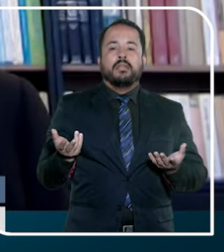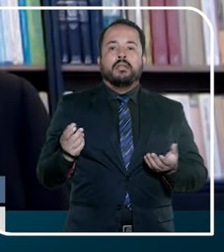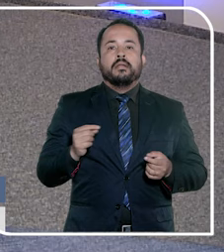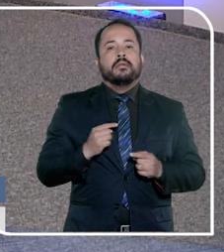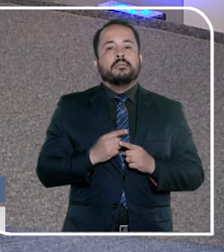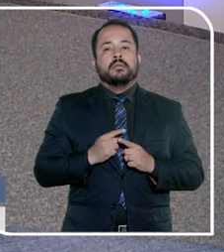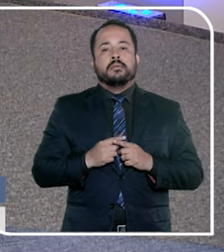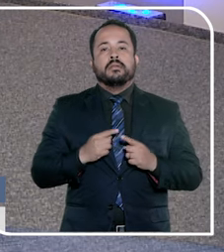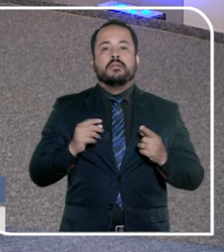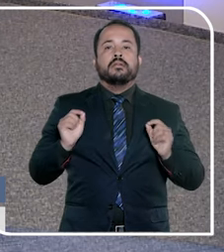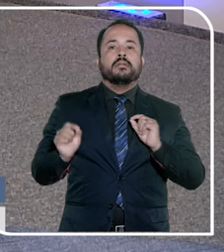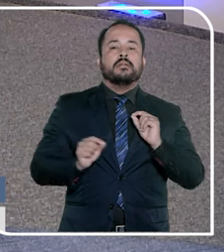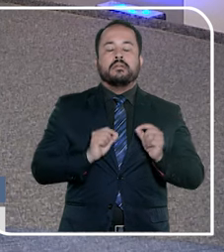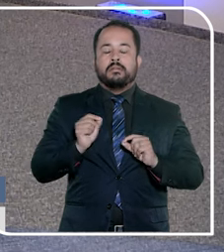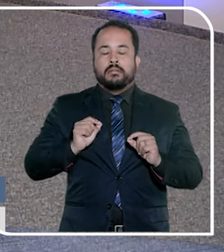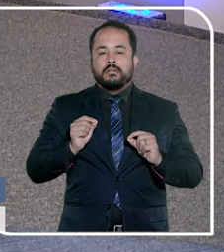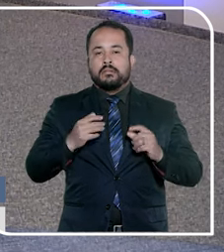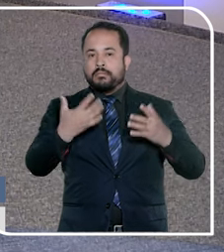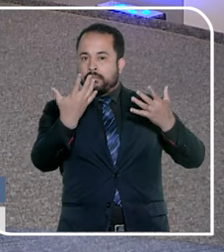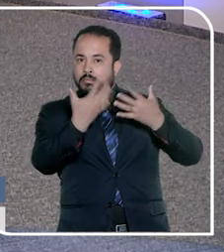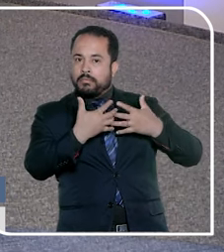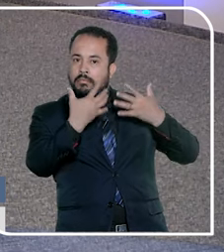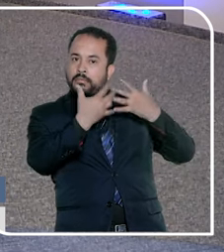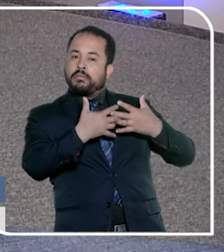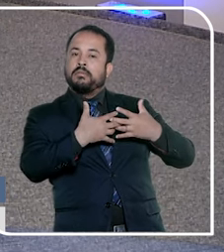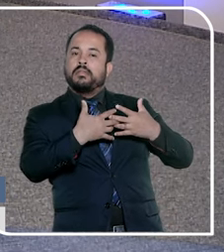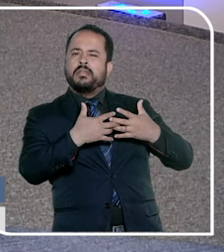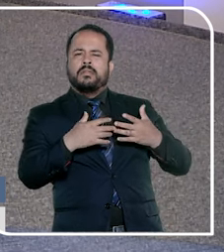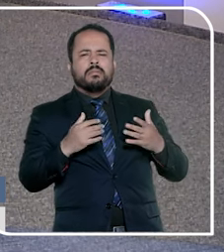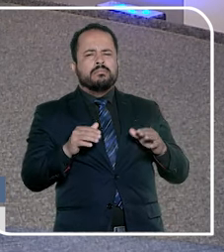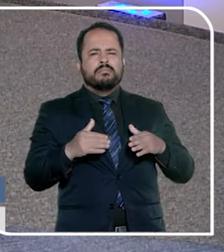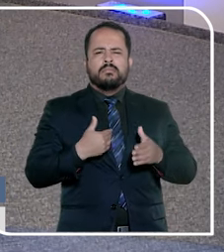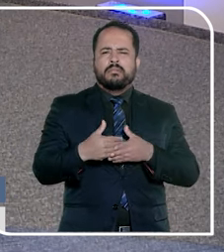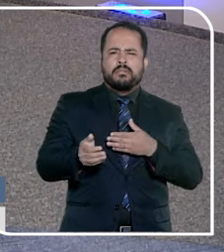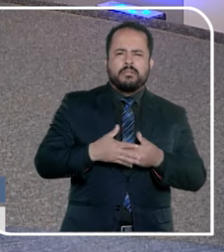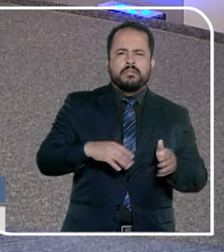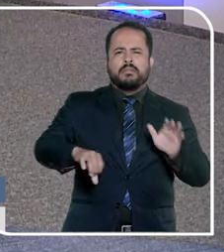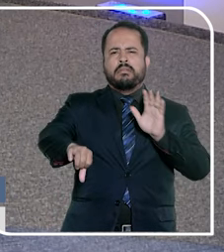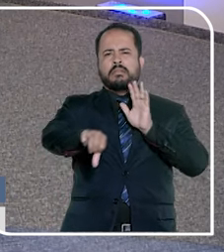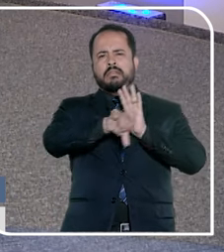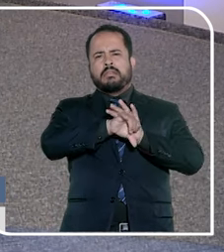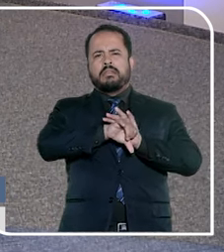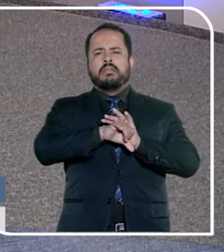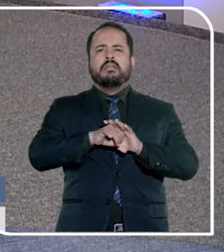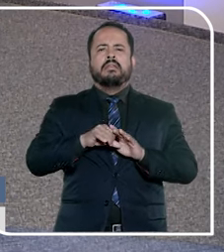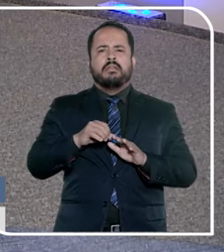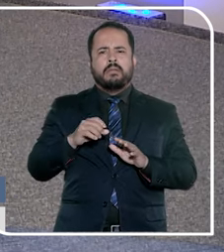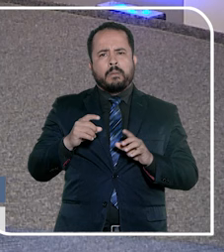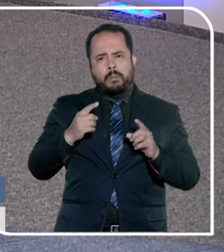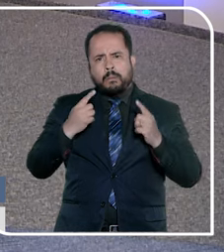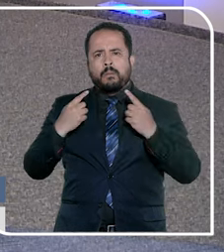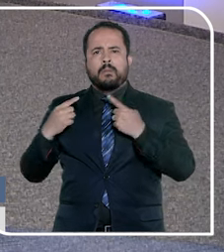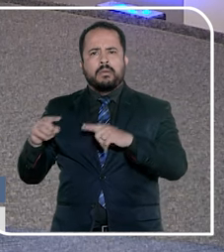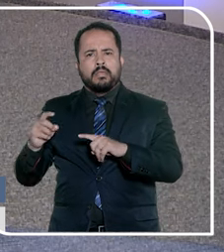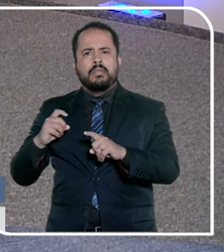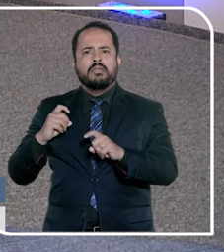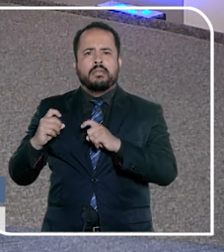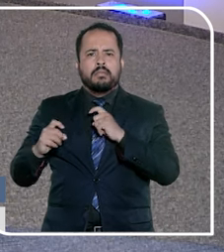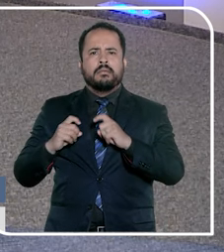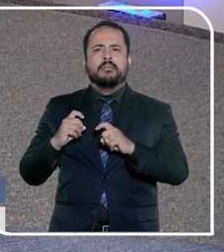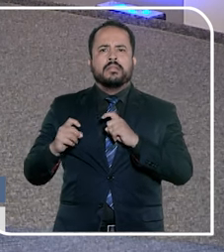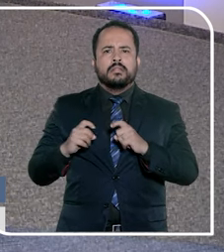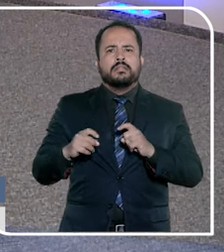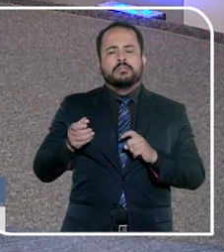mostra que o raciocínio de que qualquer crime que seja praticado contra a administração ou contra o estado